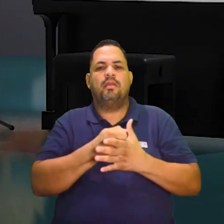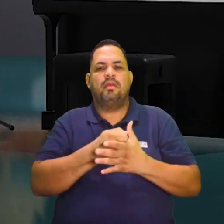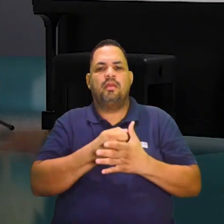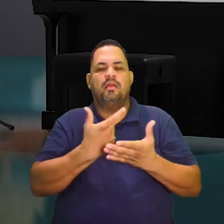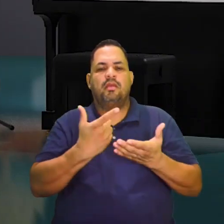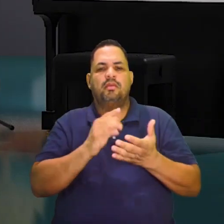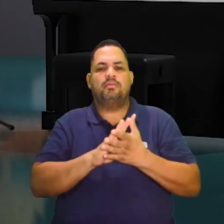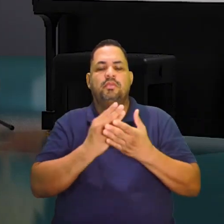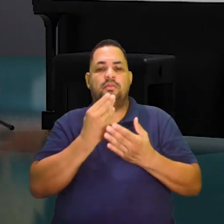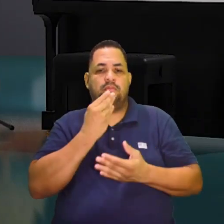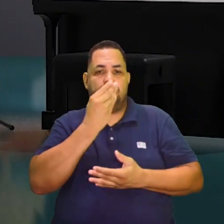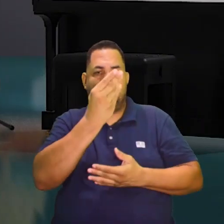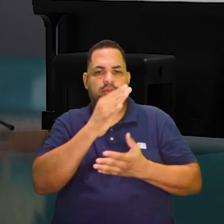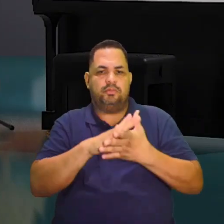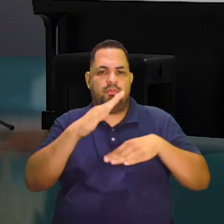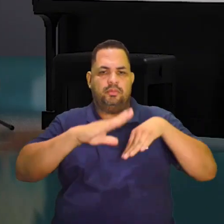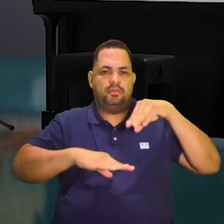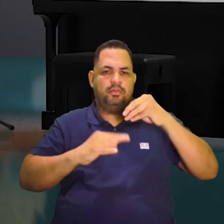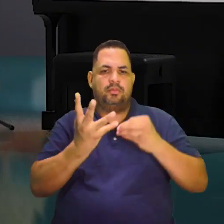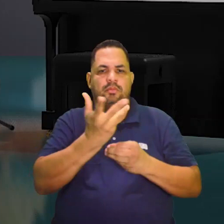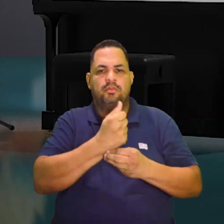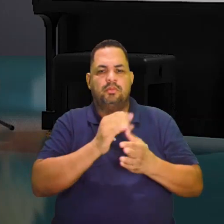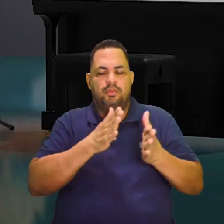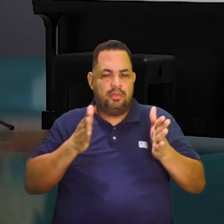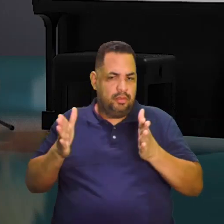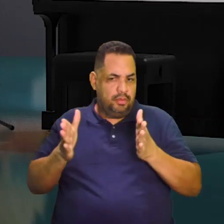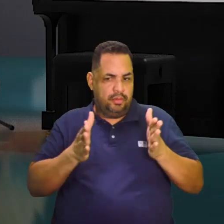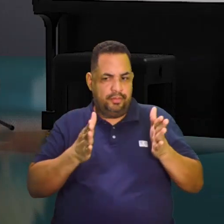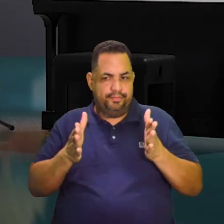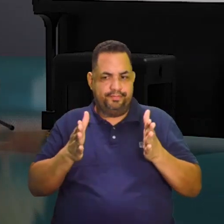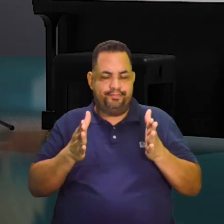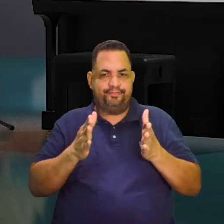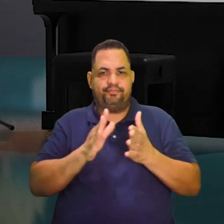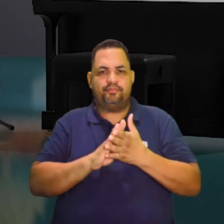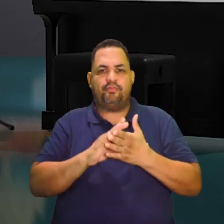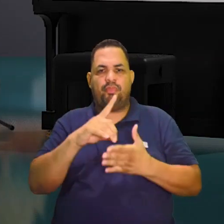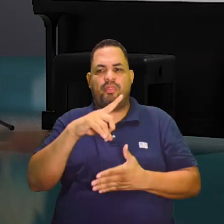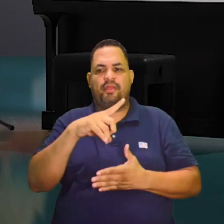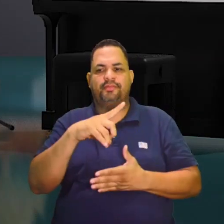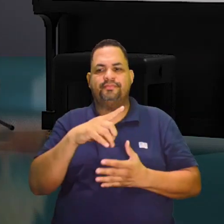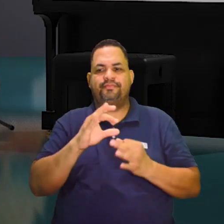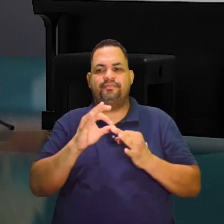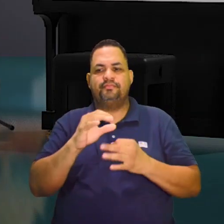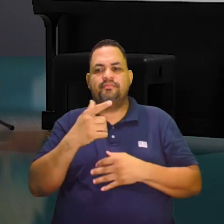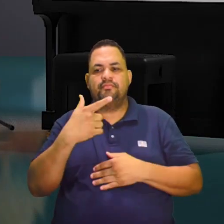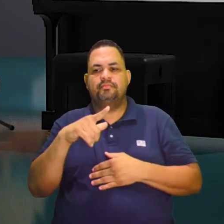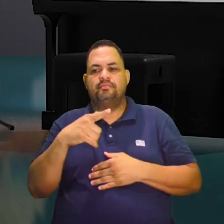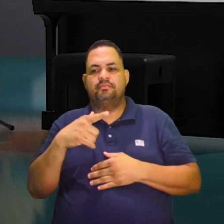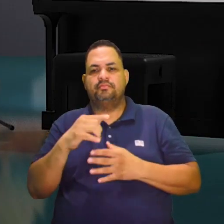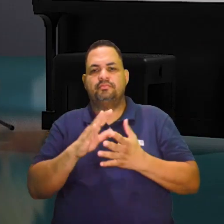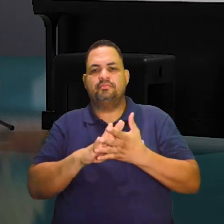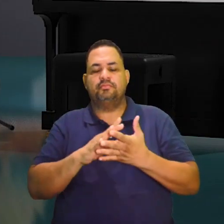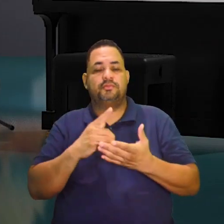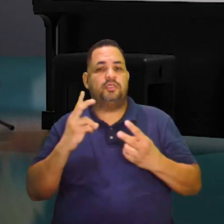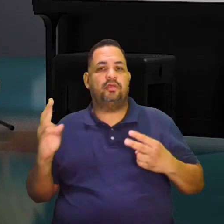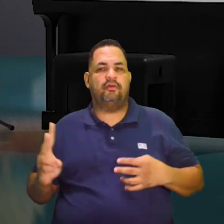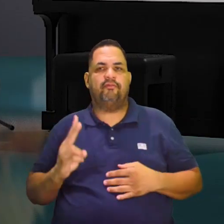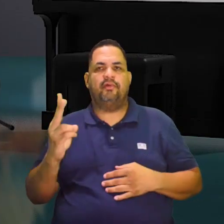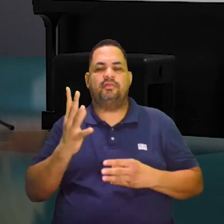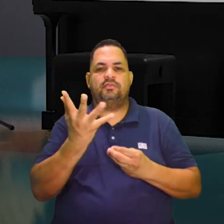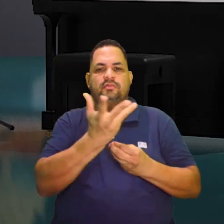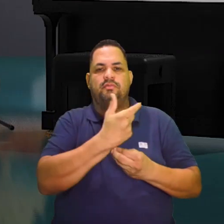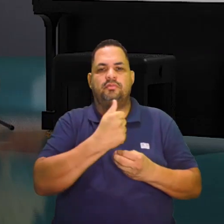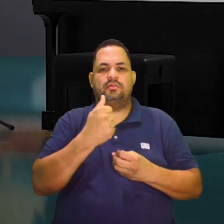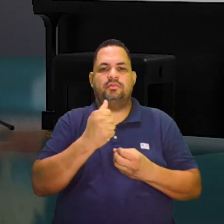que solicitavam para os artistas. Nesse período, apesar que nesse período não havia valorização do artista,